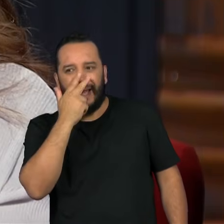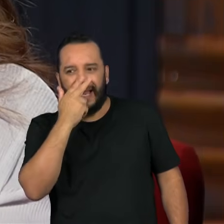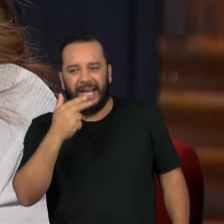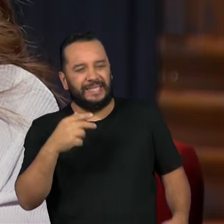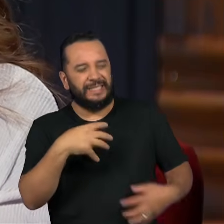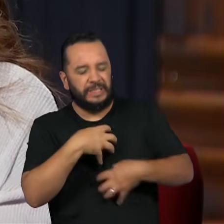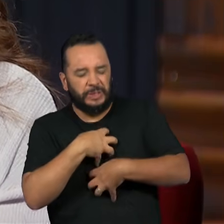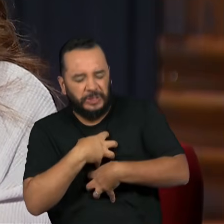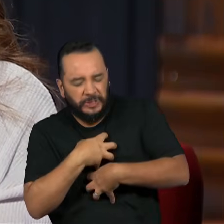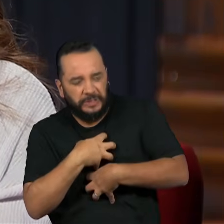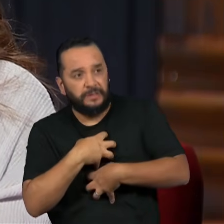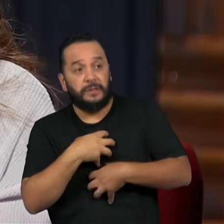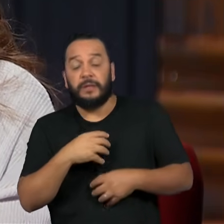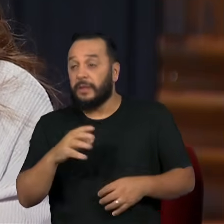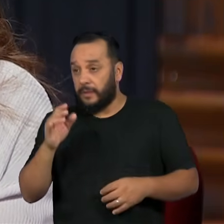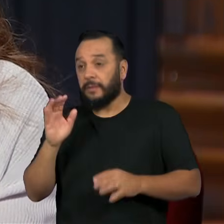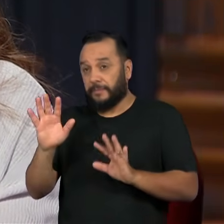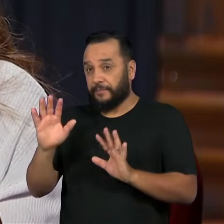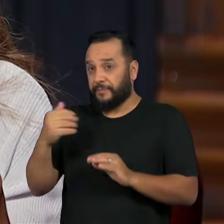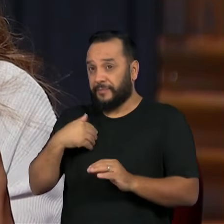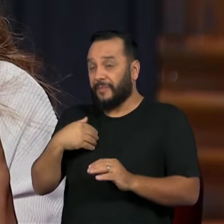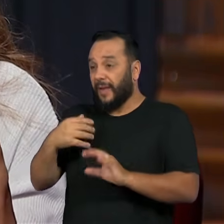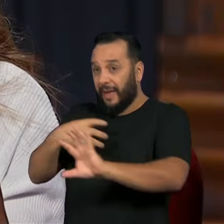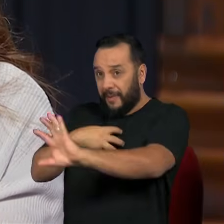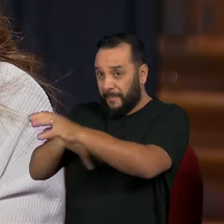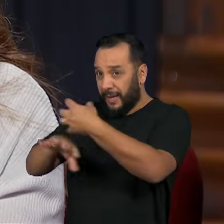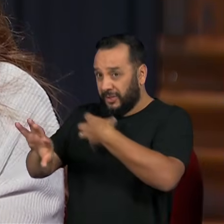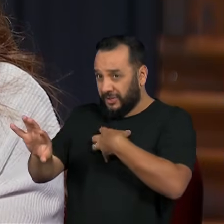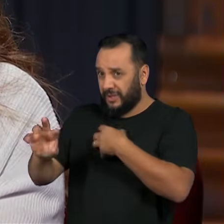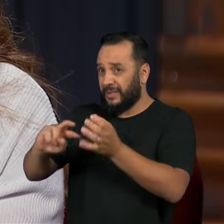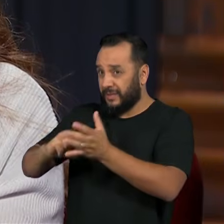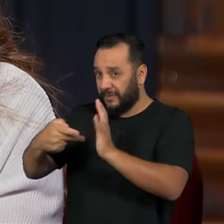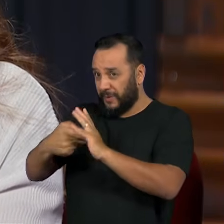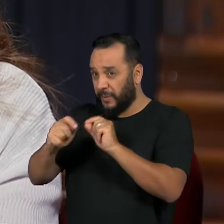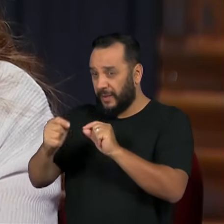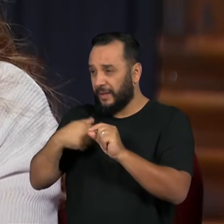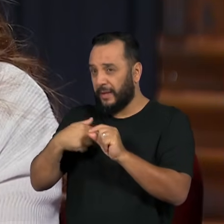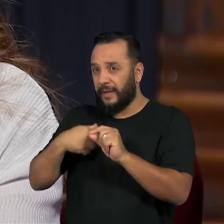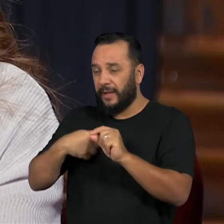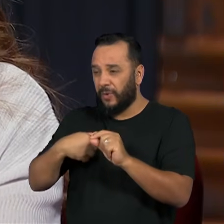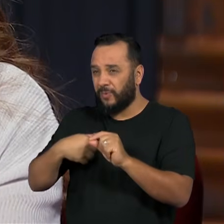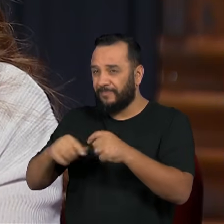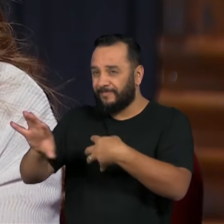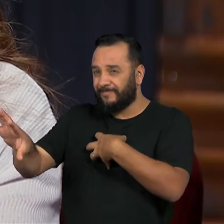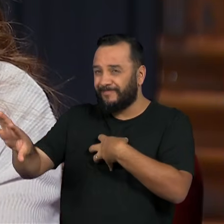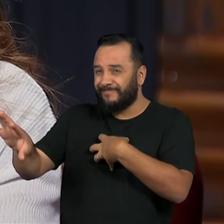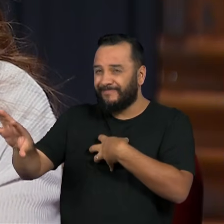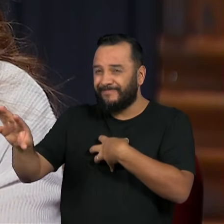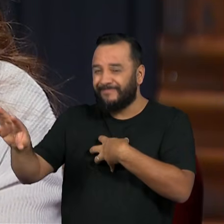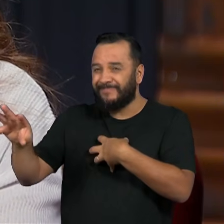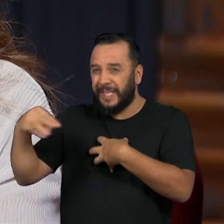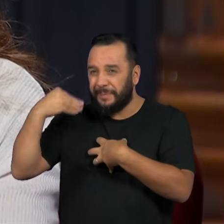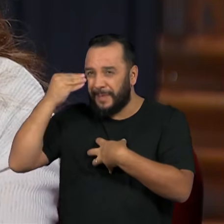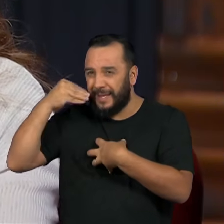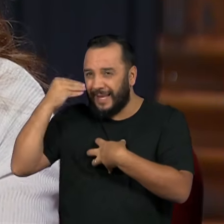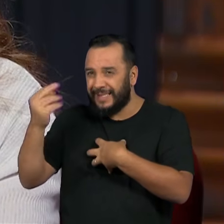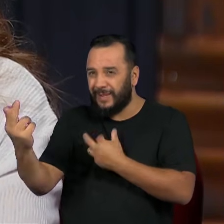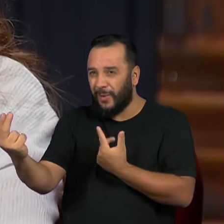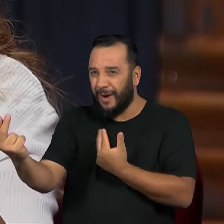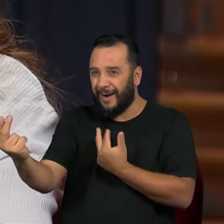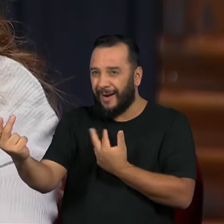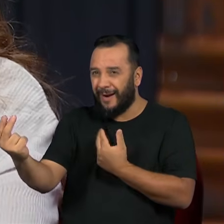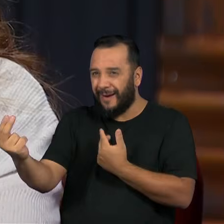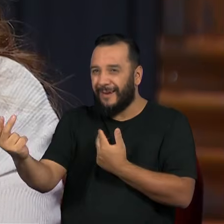conecta com o sofrimento da outra pessoa e você, por algum momento, você experimenta aquele sofrimento. Você começa a imaginar